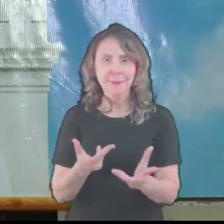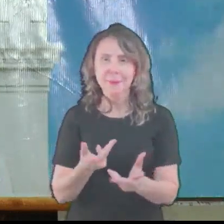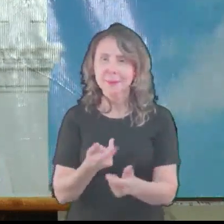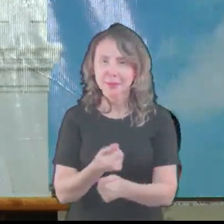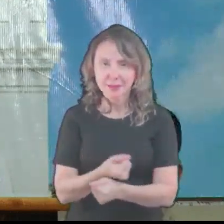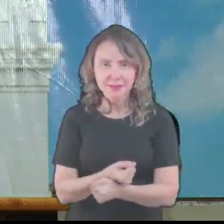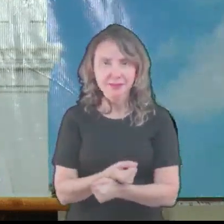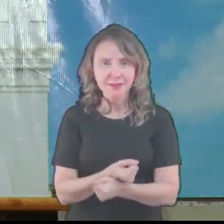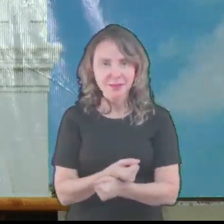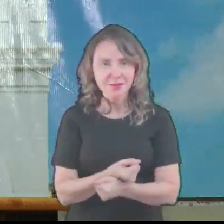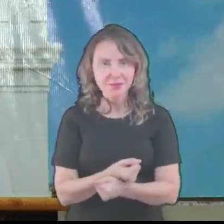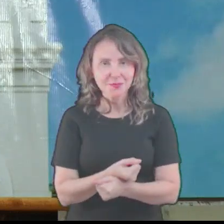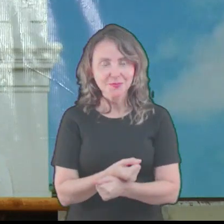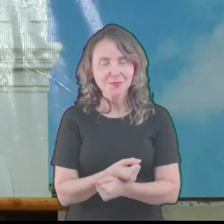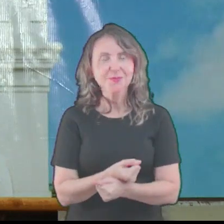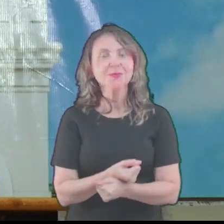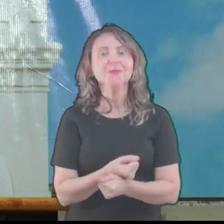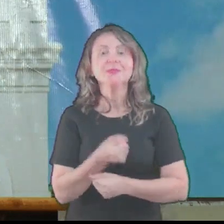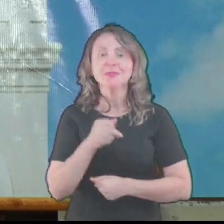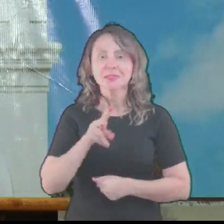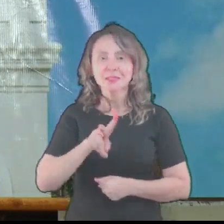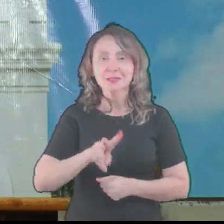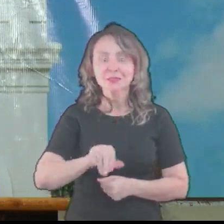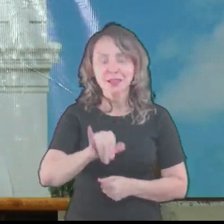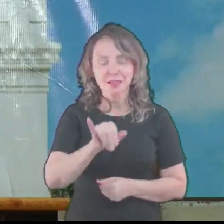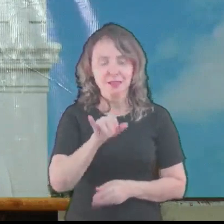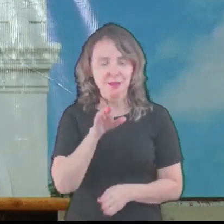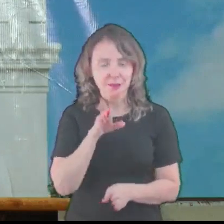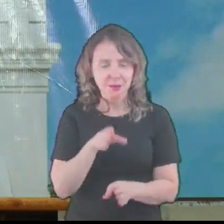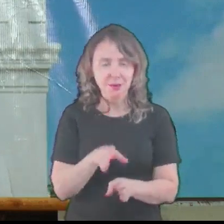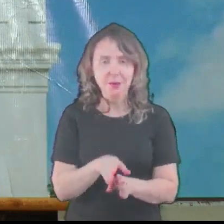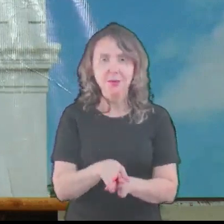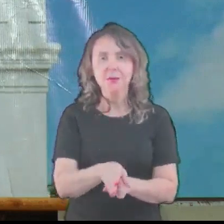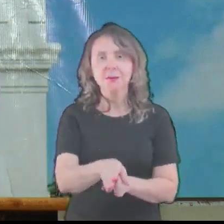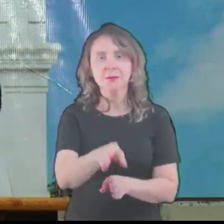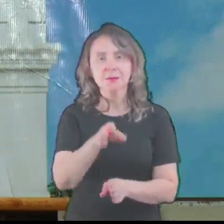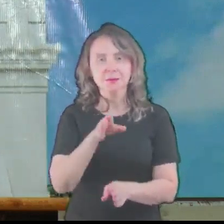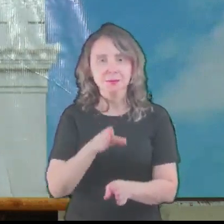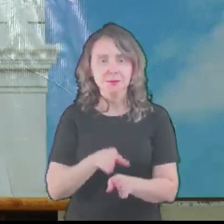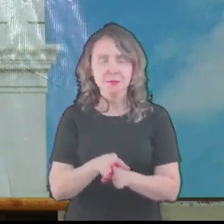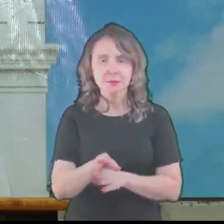Ele vai ser conselheiro. Por que que